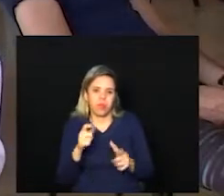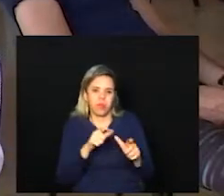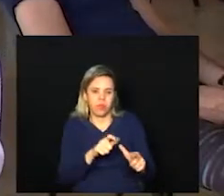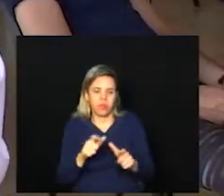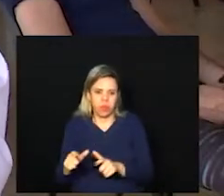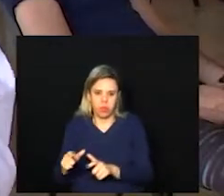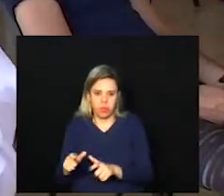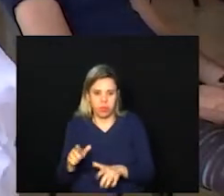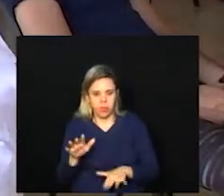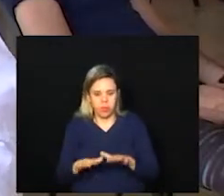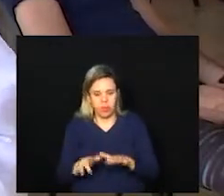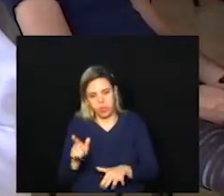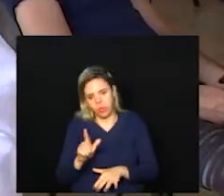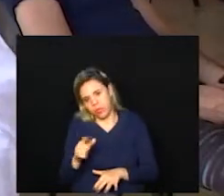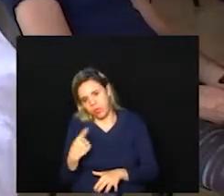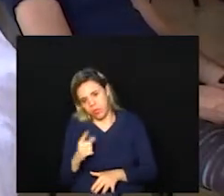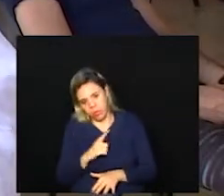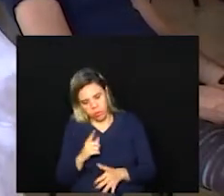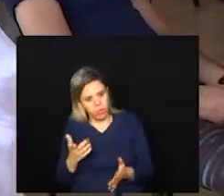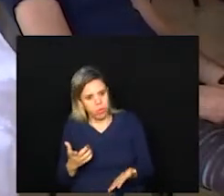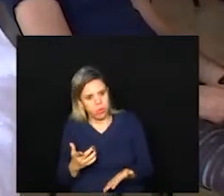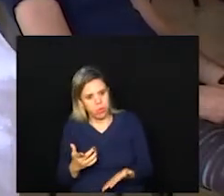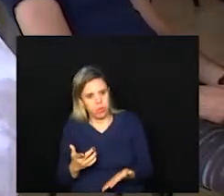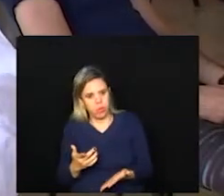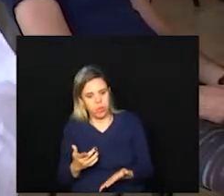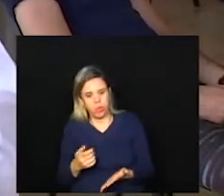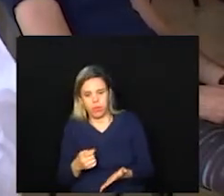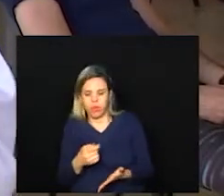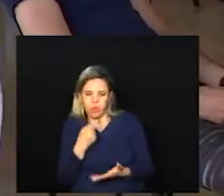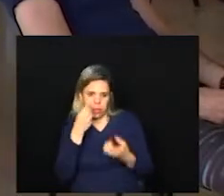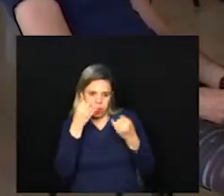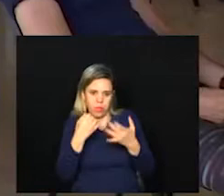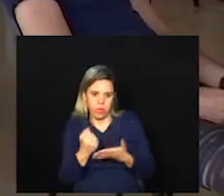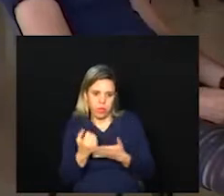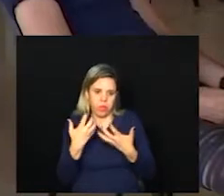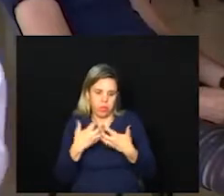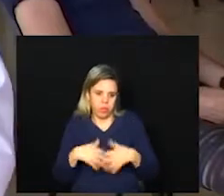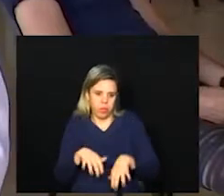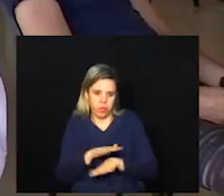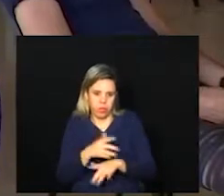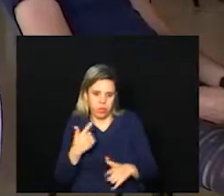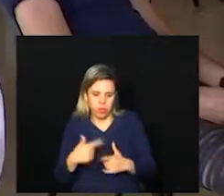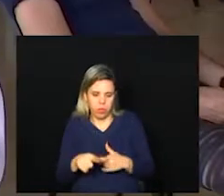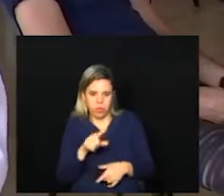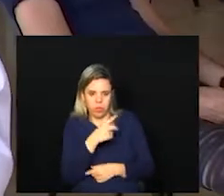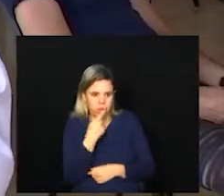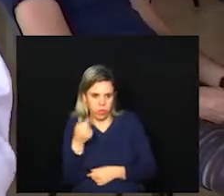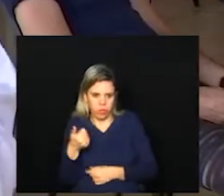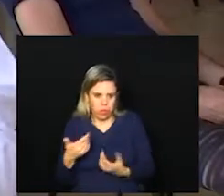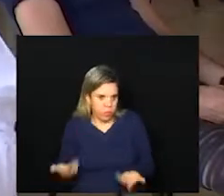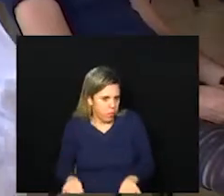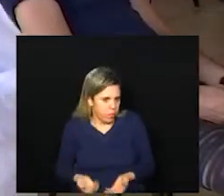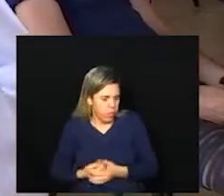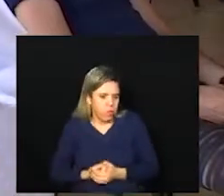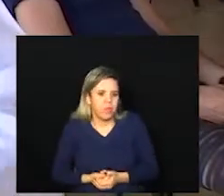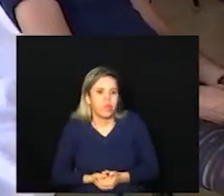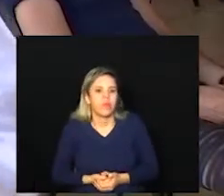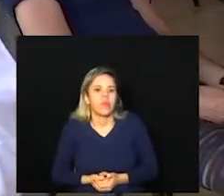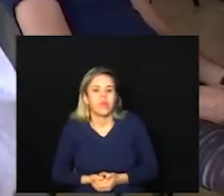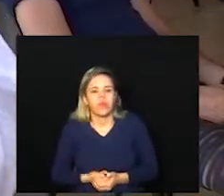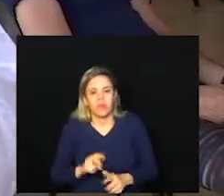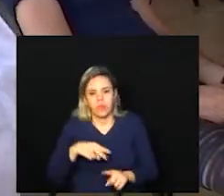né? E aí, claro que a gente tem que mitigar essa situação para que não haja justamente aquilo que você falou primeiro, né? A questão de